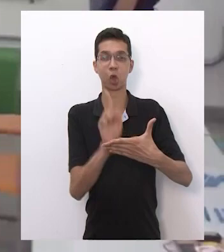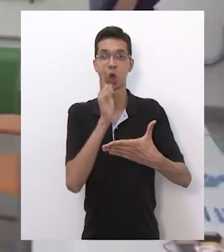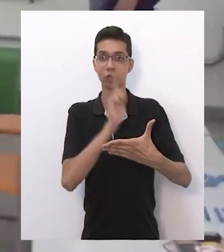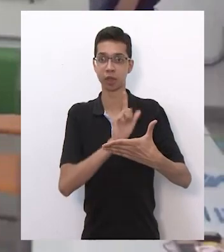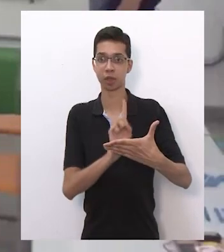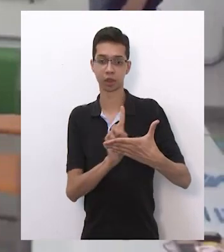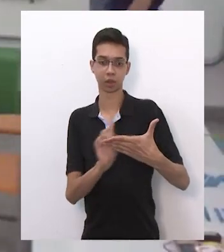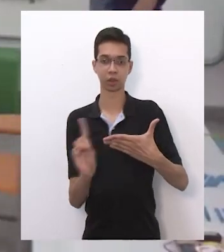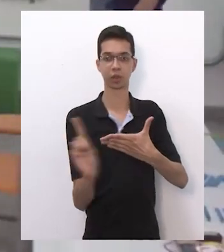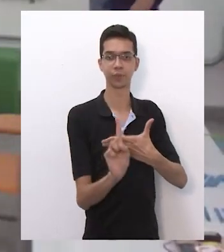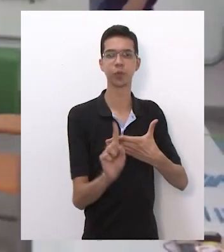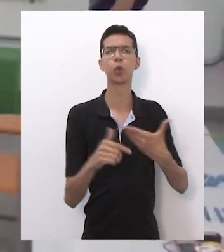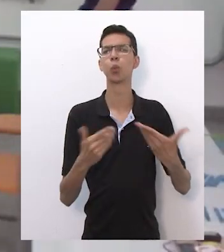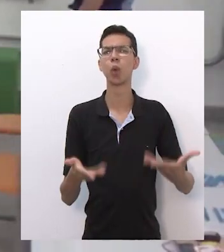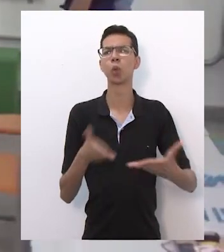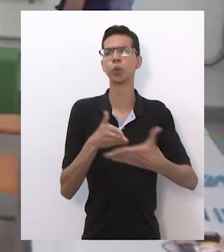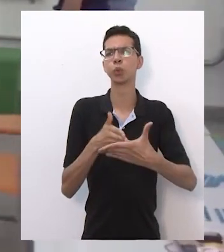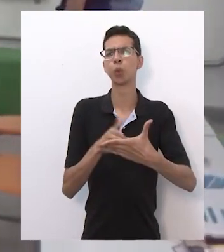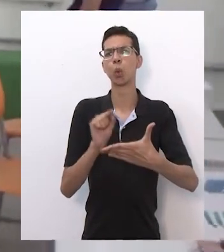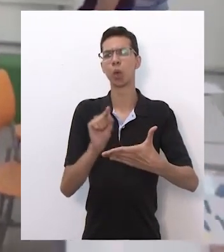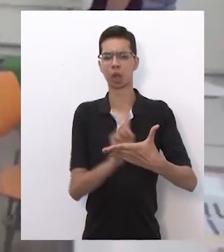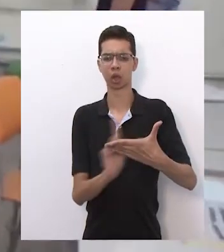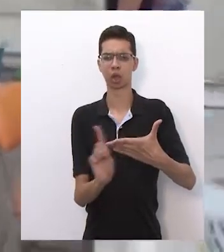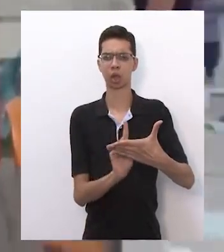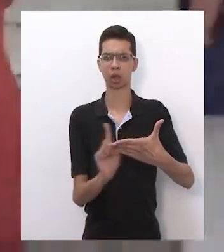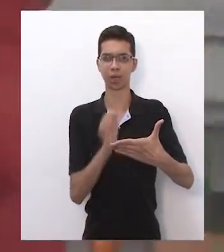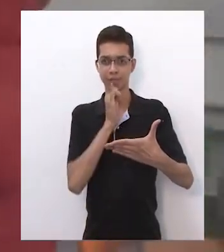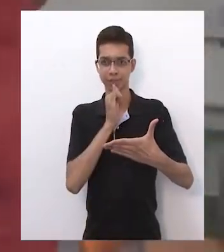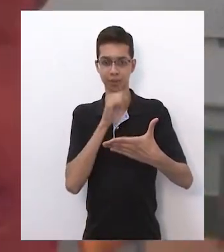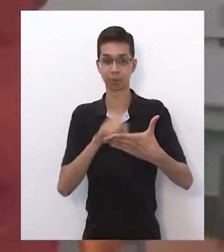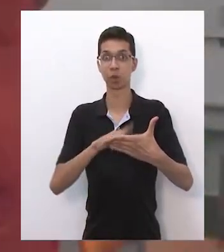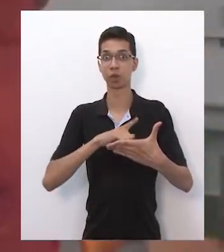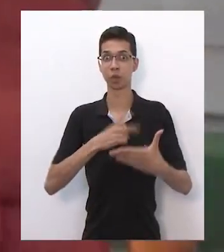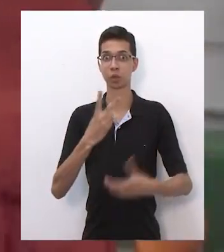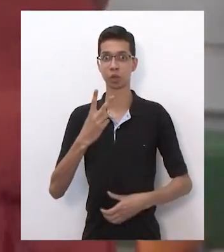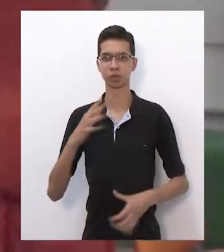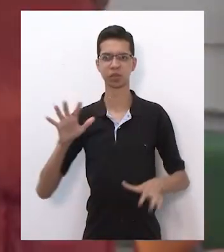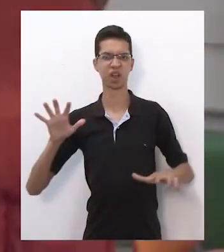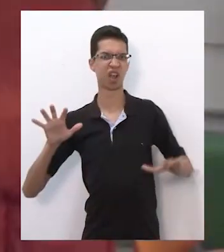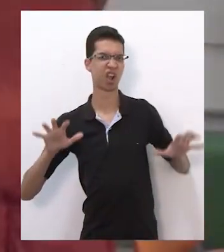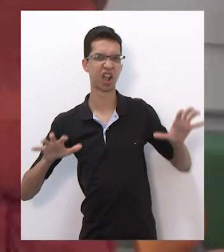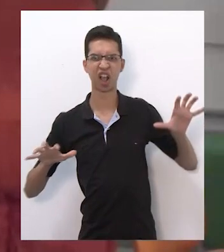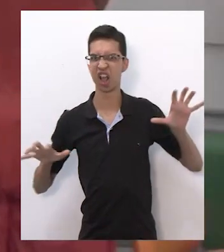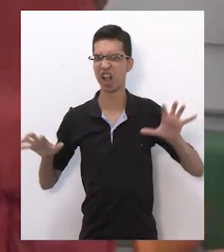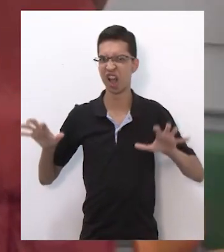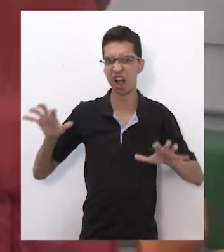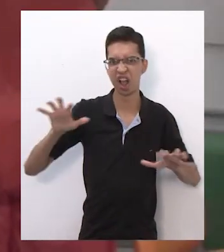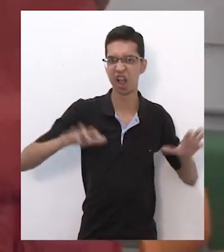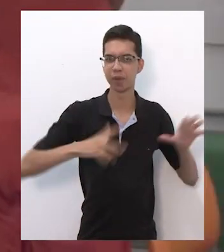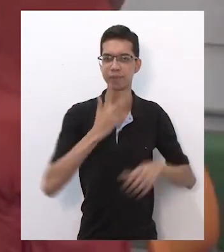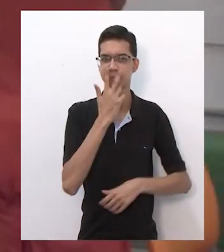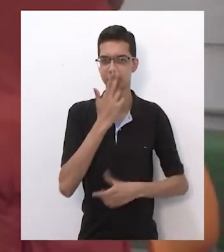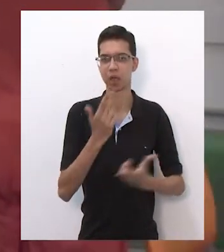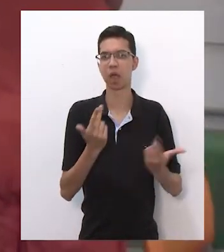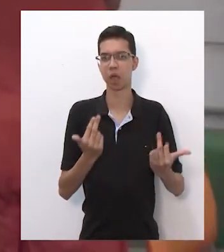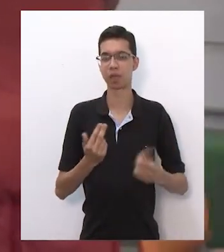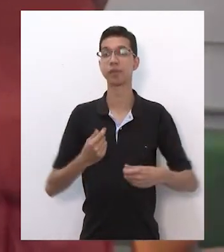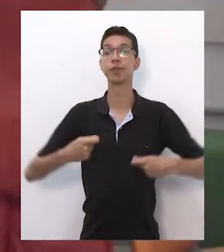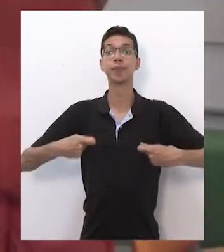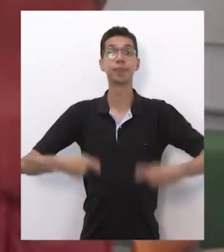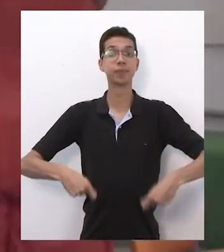quais são os obstáculos? Nós temos, então, 2 monstros que precisam